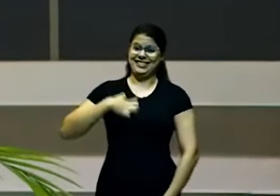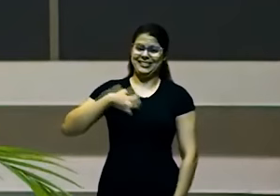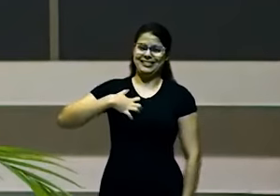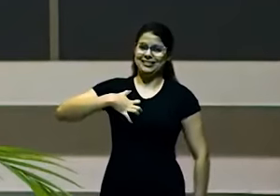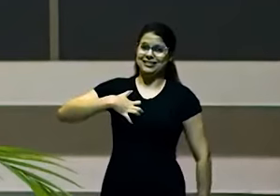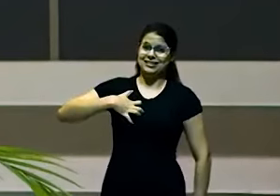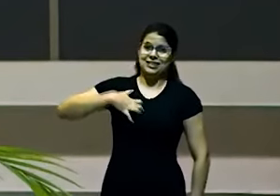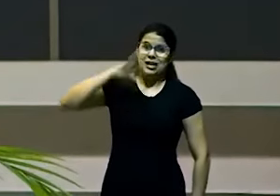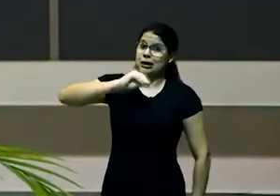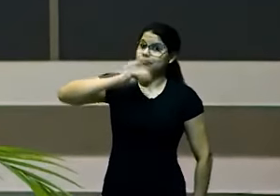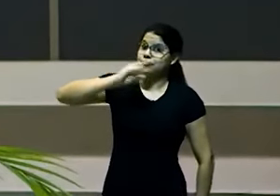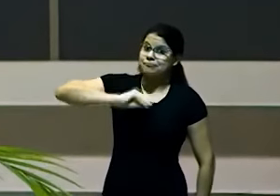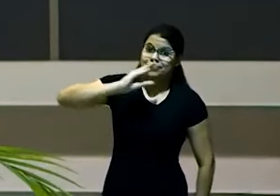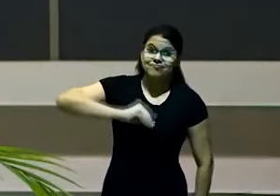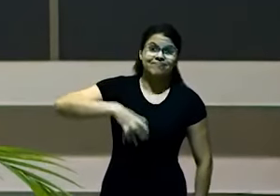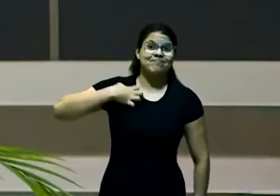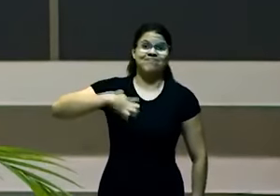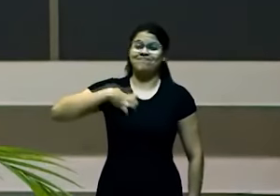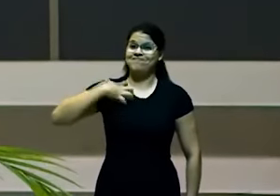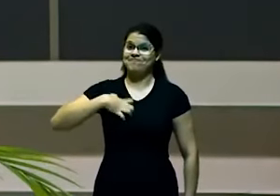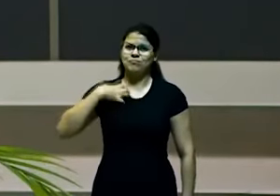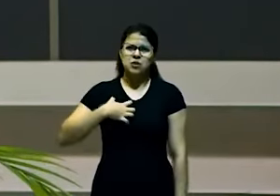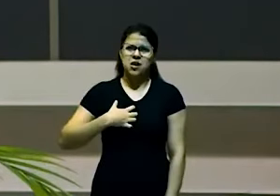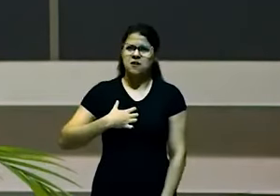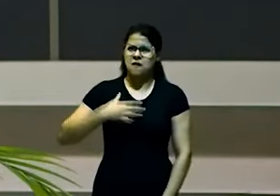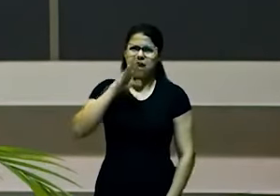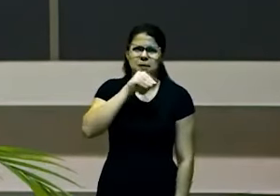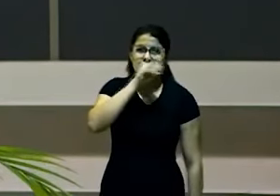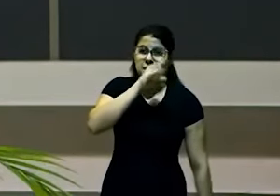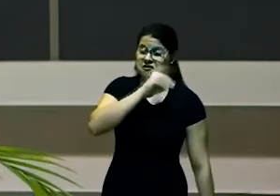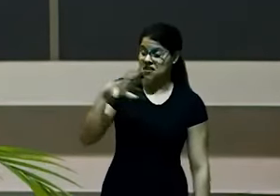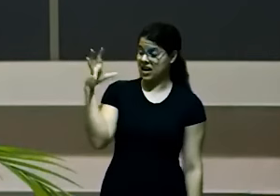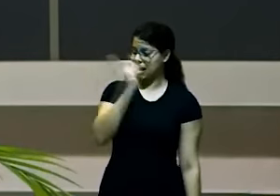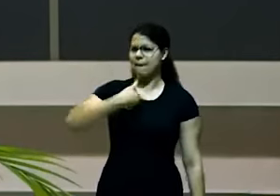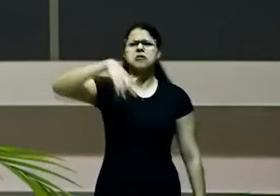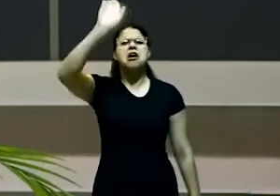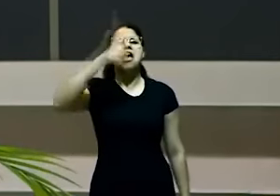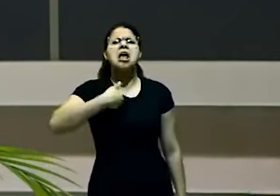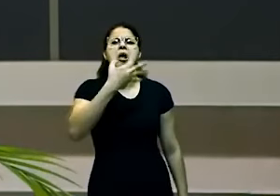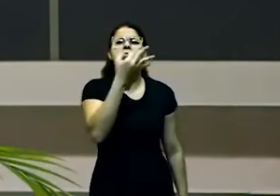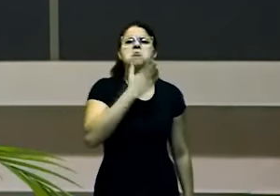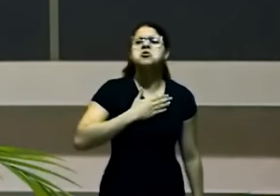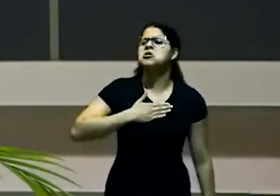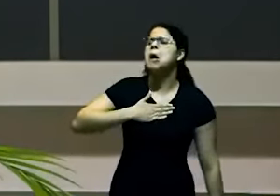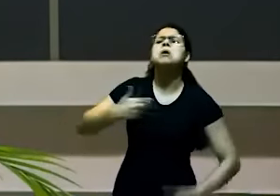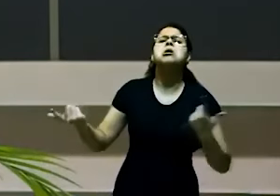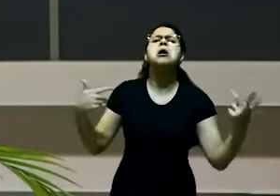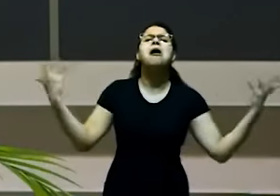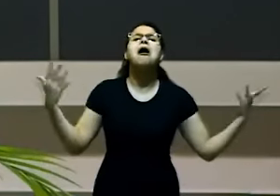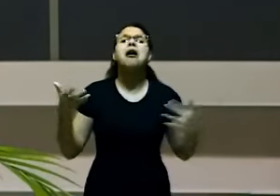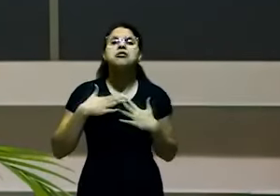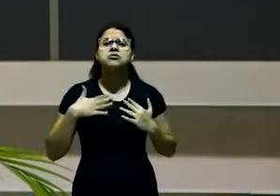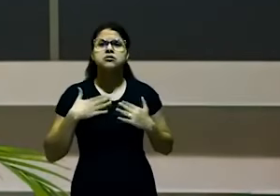não pensa para falar aquele que quer ser o primeiro a falar Pedro ele quer chamar atenção Pedro é